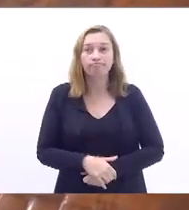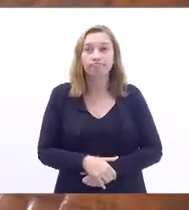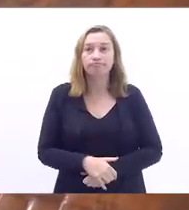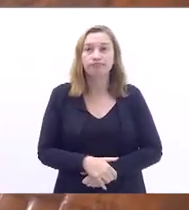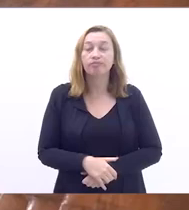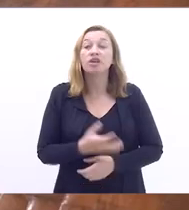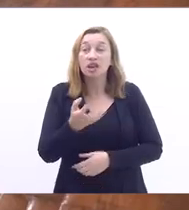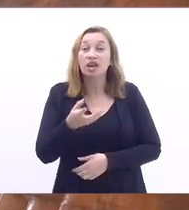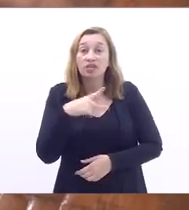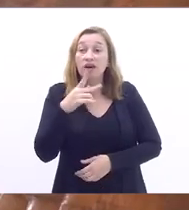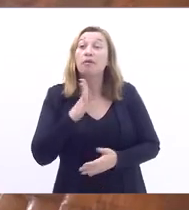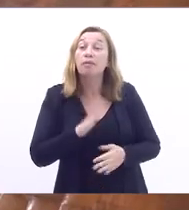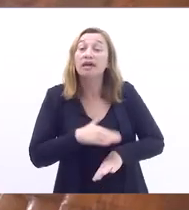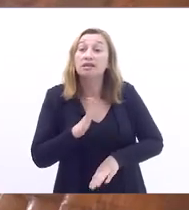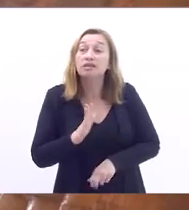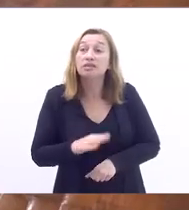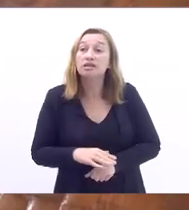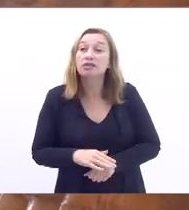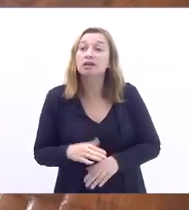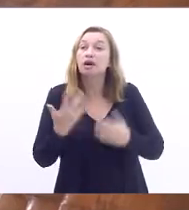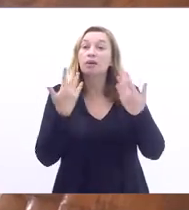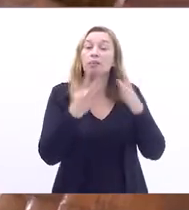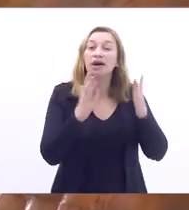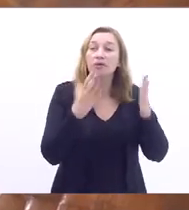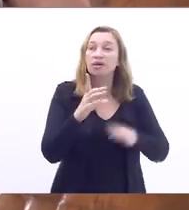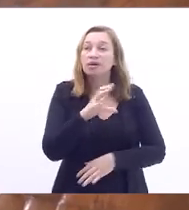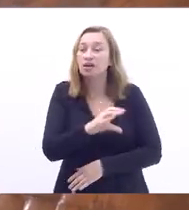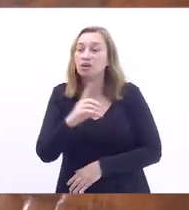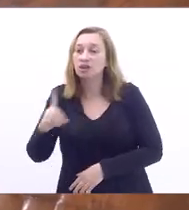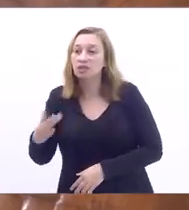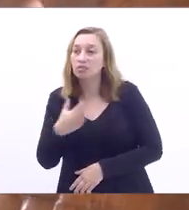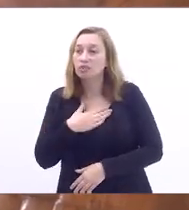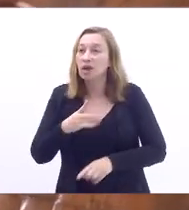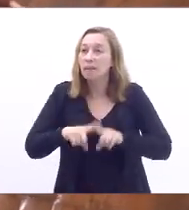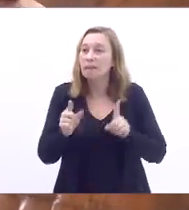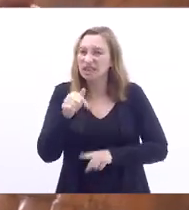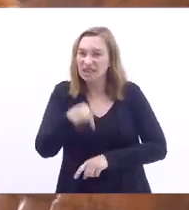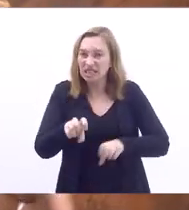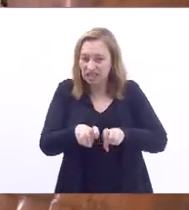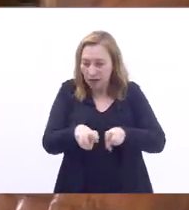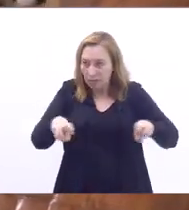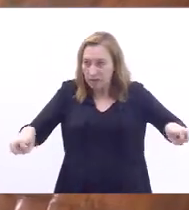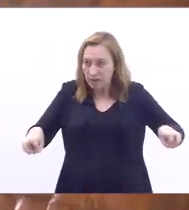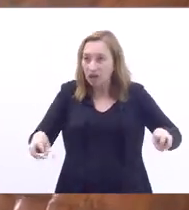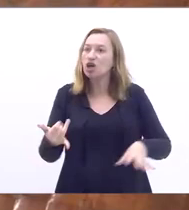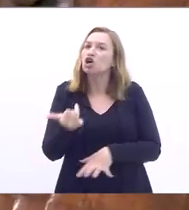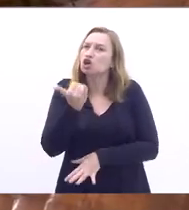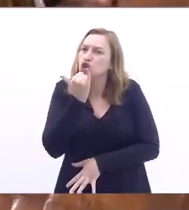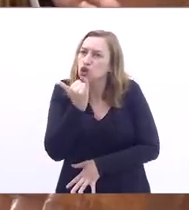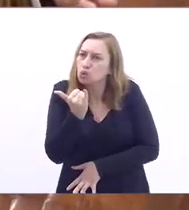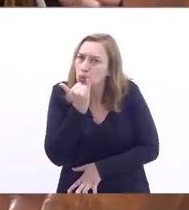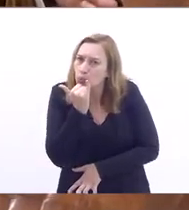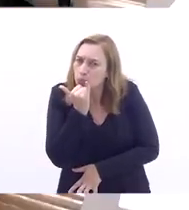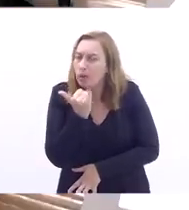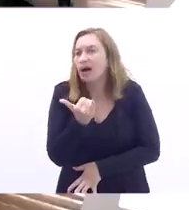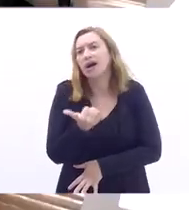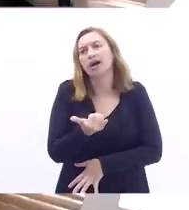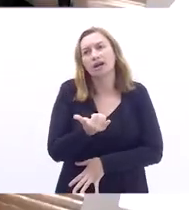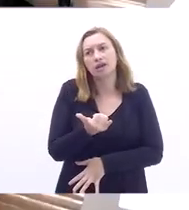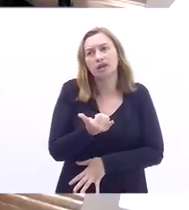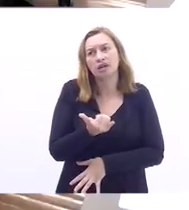O que quer dizer mais parabéns a minha coordenadora mas aqui na mesa vai desculpar e por